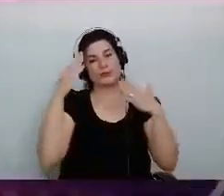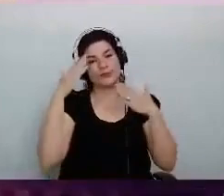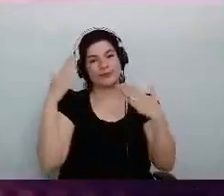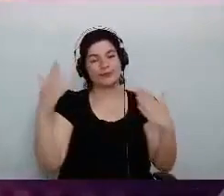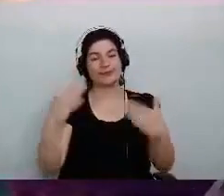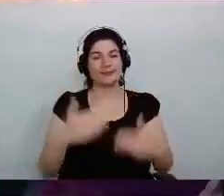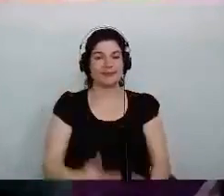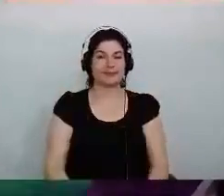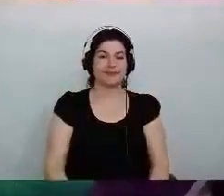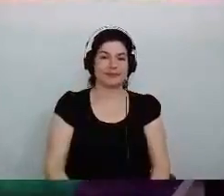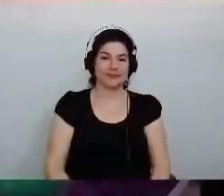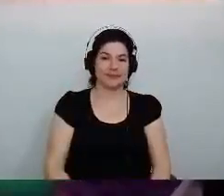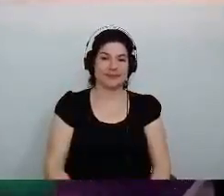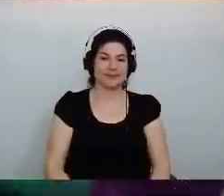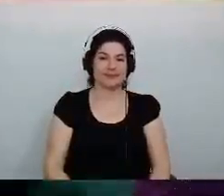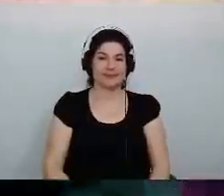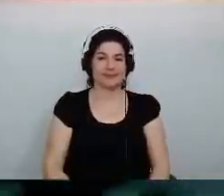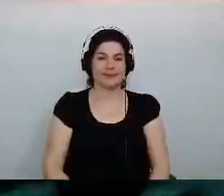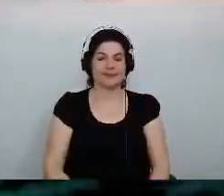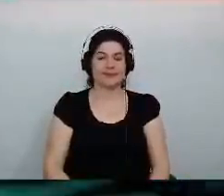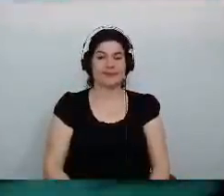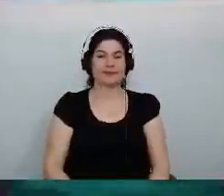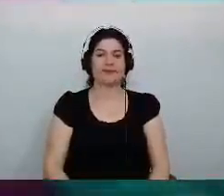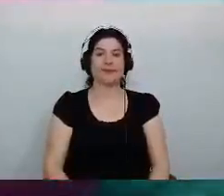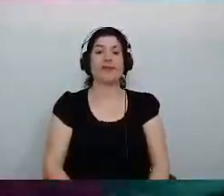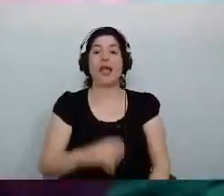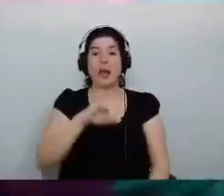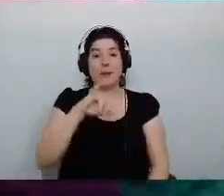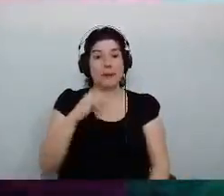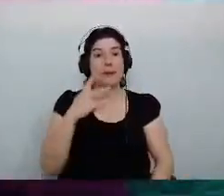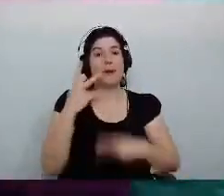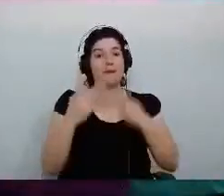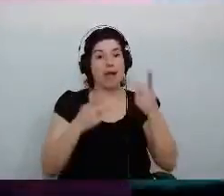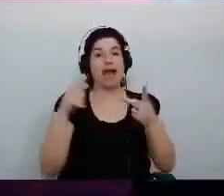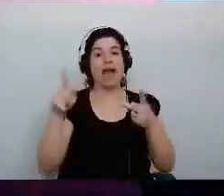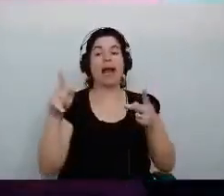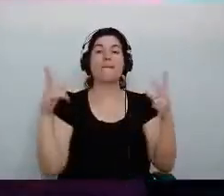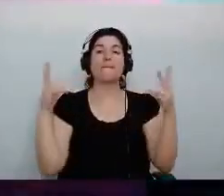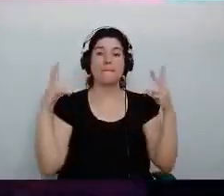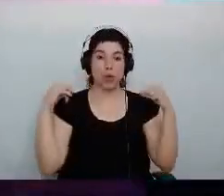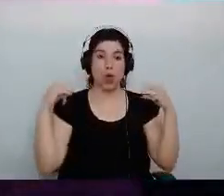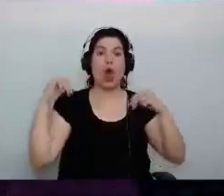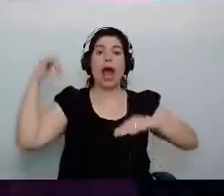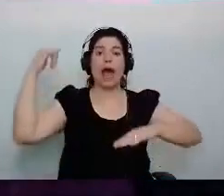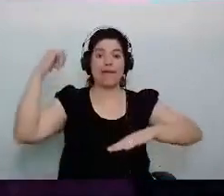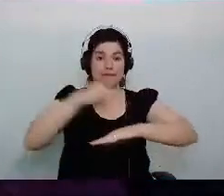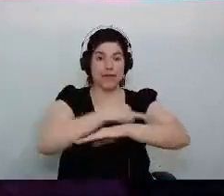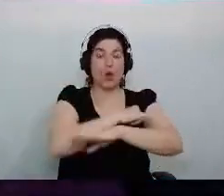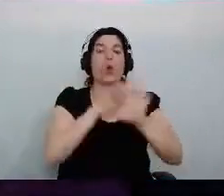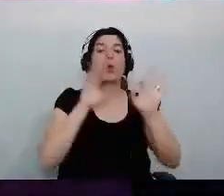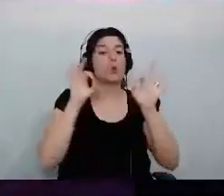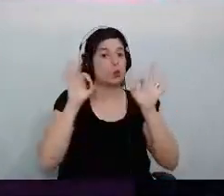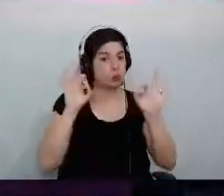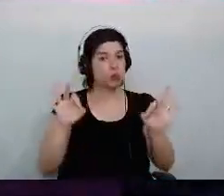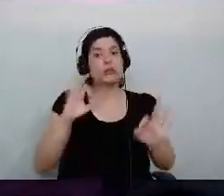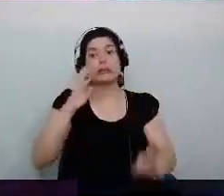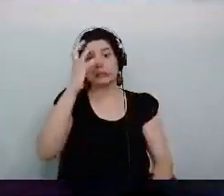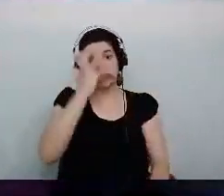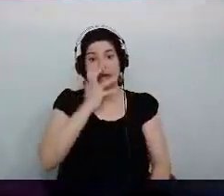1. Fala alguma coisa aí pra usar o espaço. Não, cara, é piloto de avião e é sério, né? É sério. É